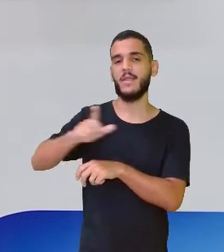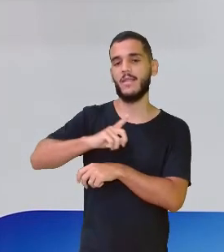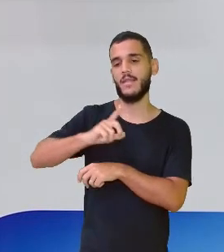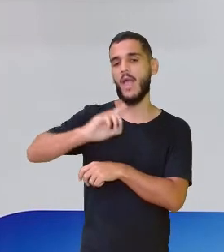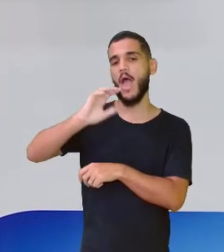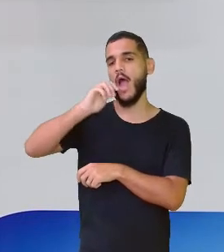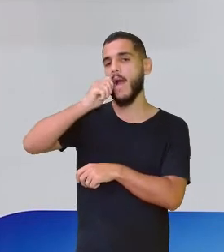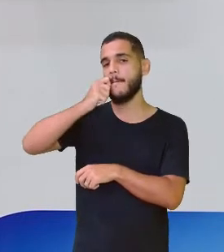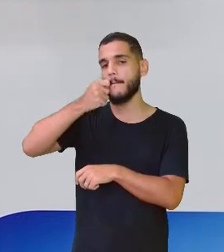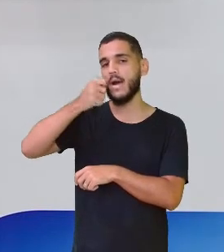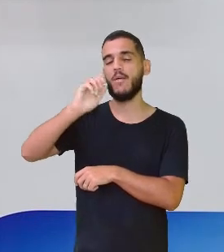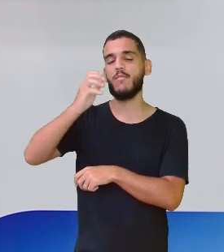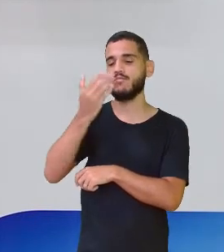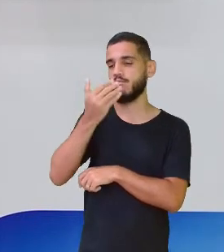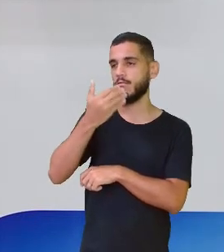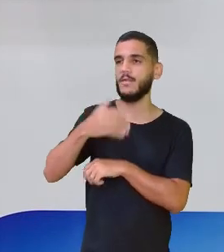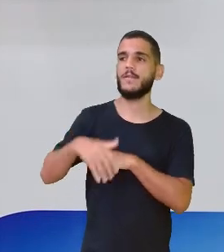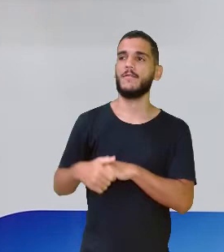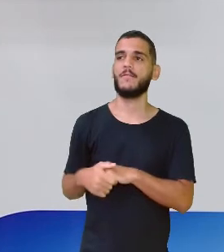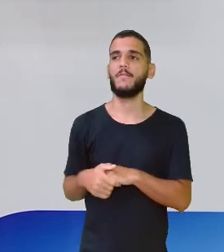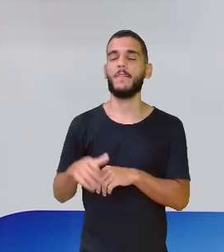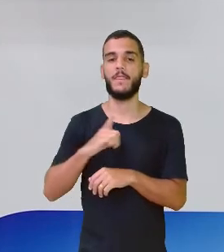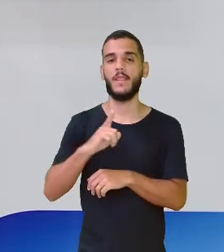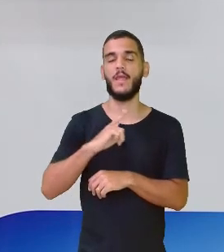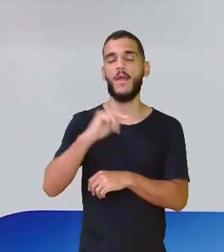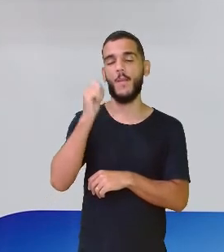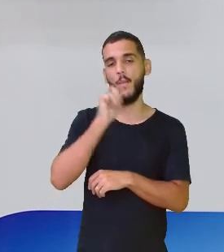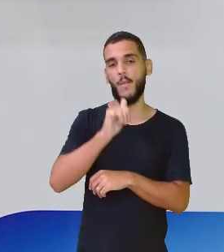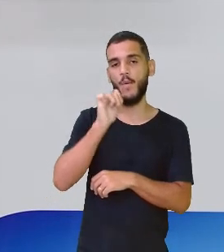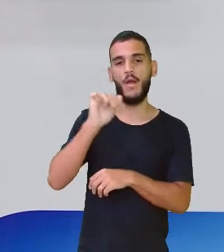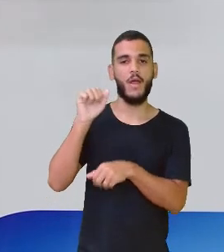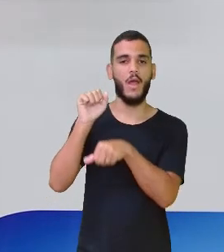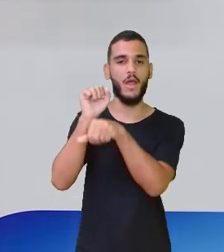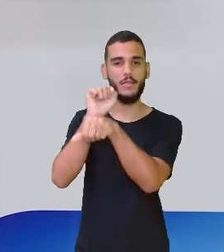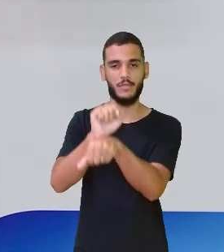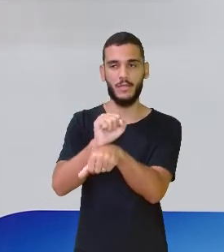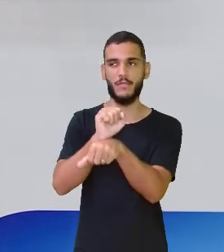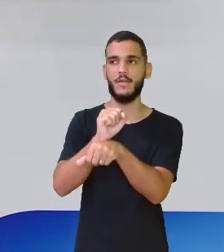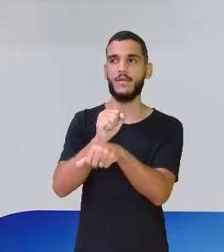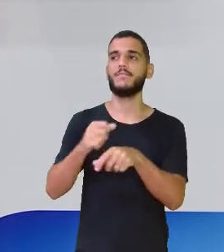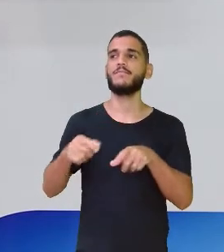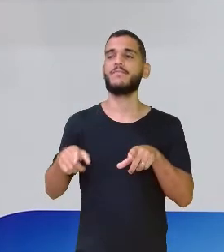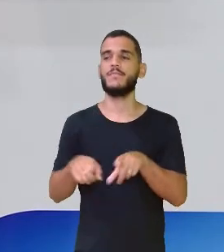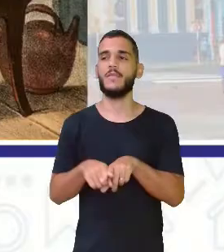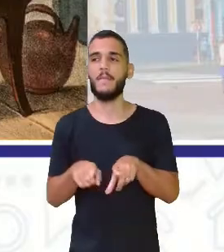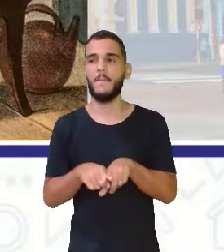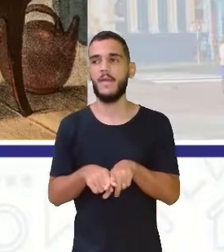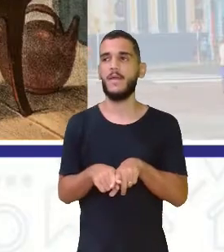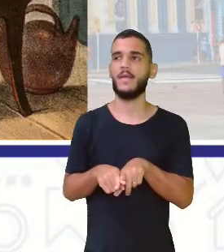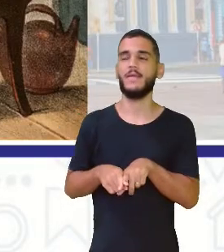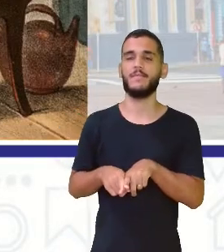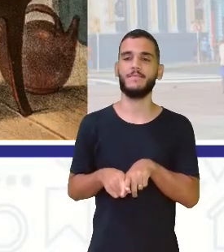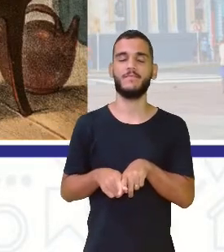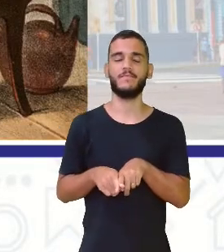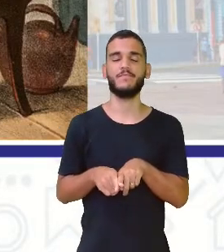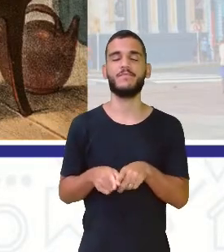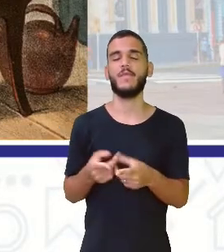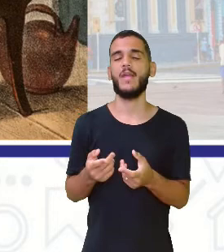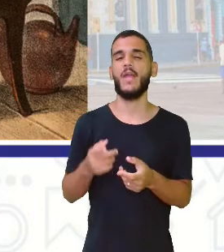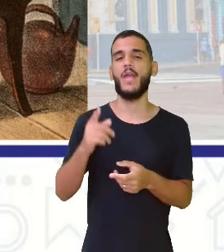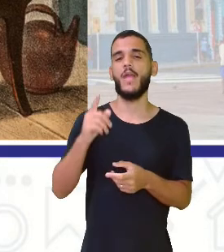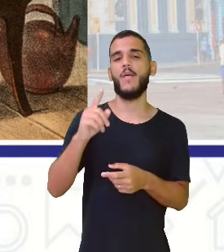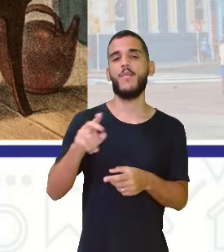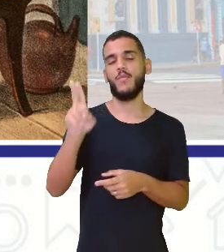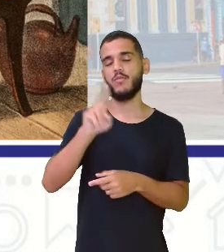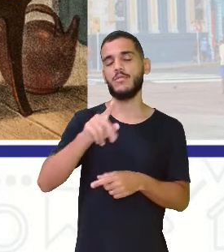de pão, comendo. Temos uma escrava aqui, ó, com um instrumento que lembra muito, né, Carlinha?